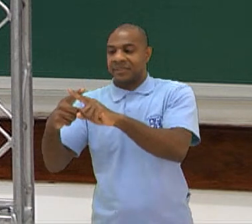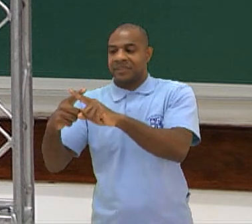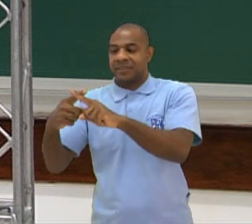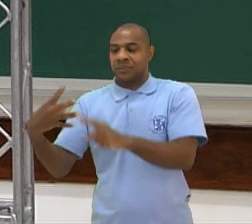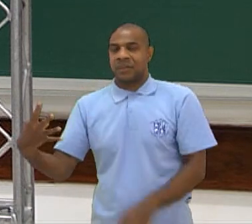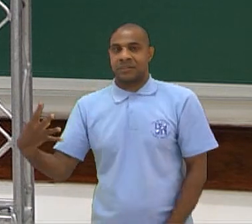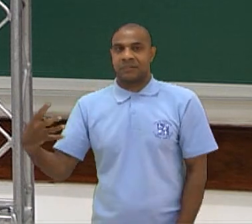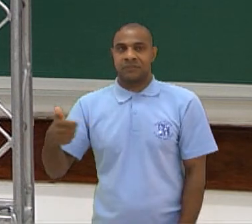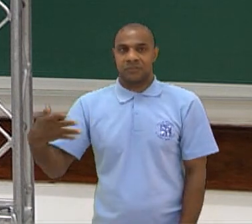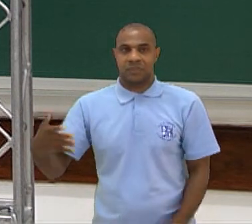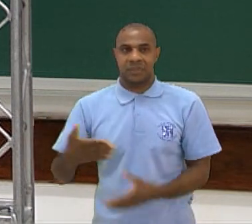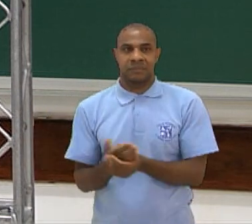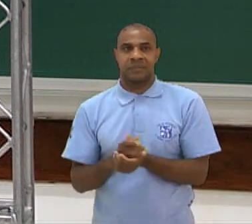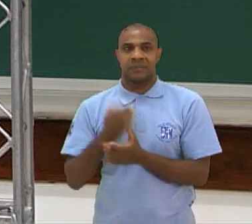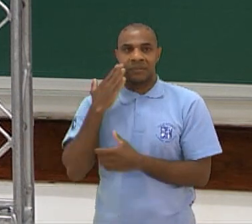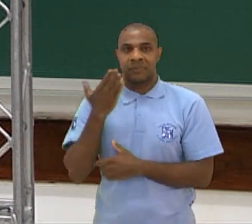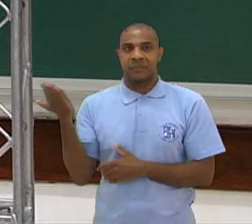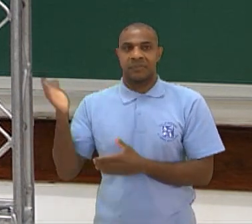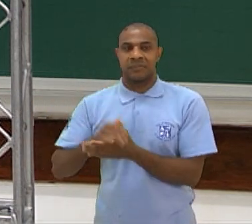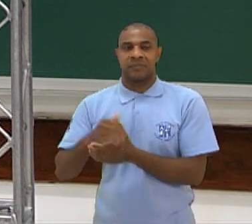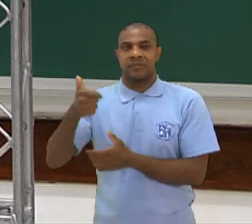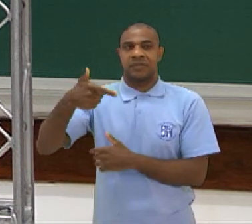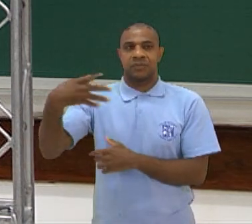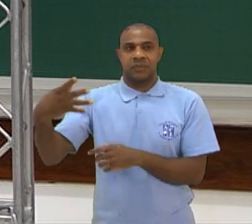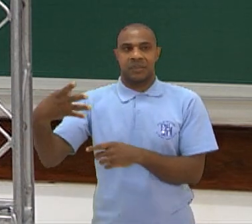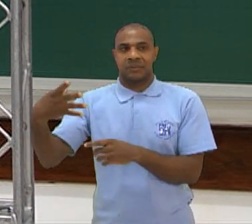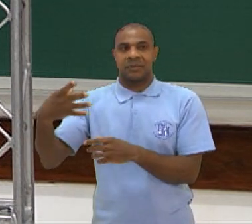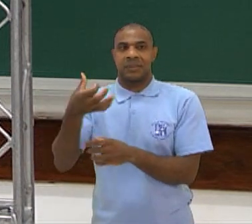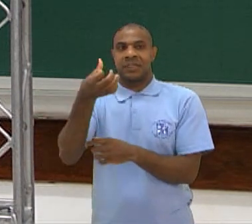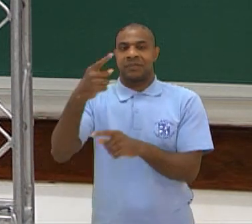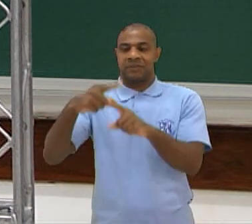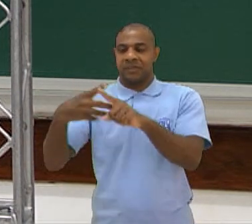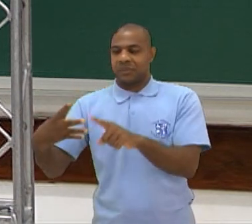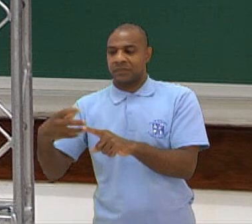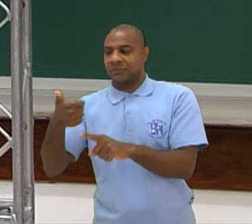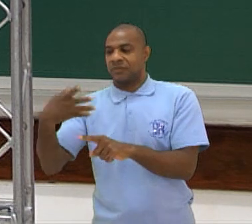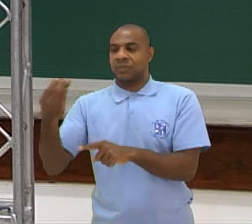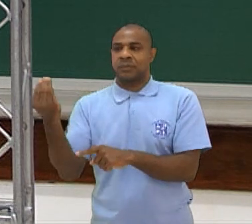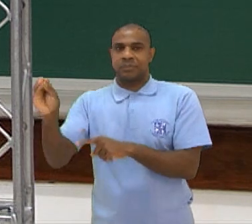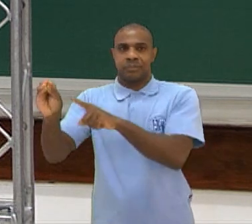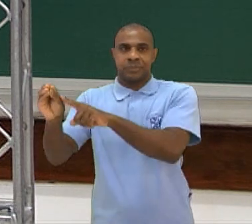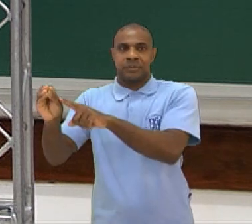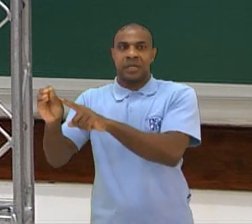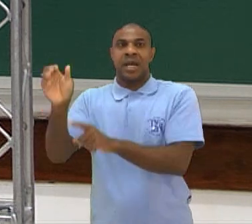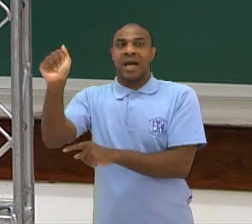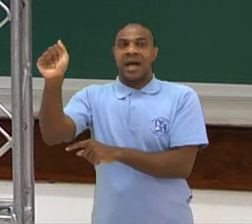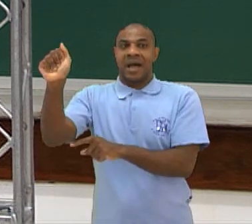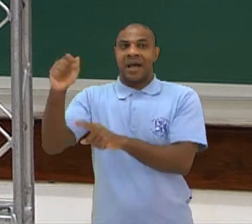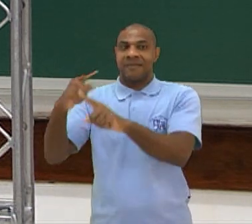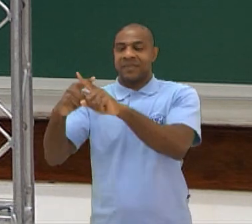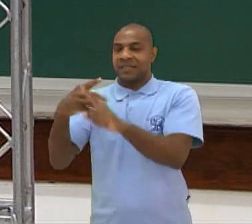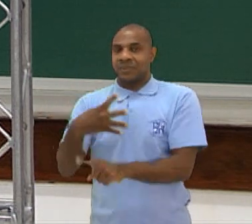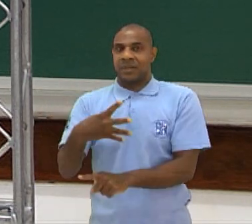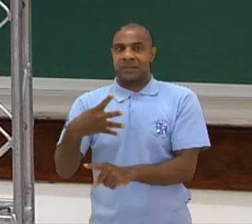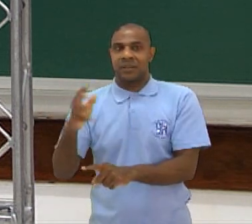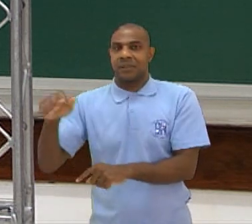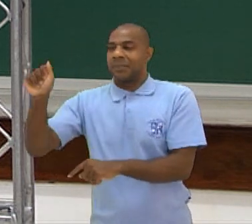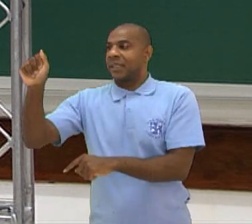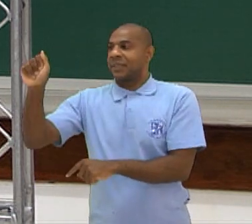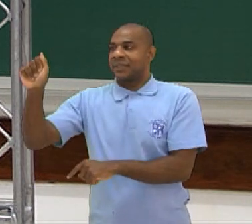não importa, você poderia fazer 6 vezes 4, que é 24, A vezes 4, que é mais 4A, troca de sinal,